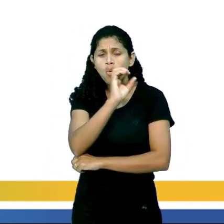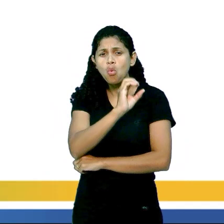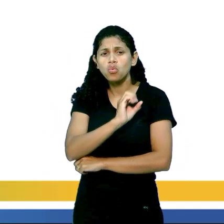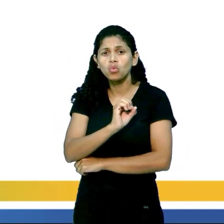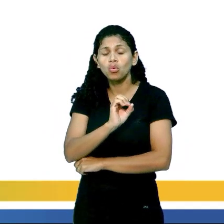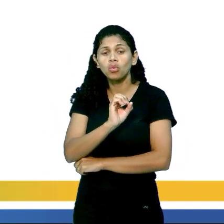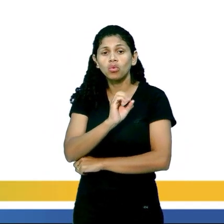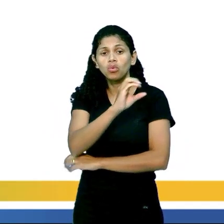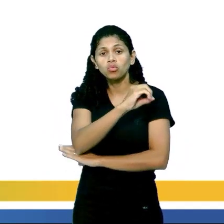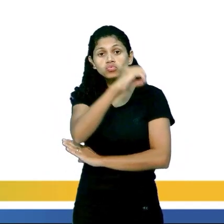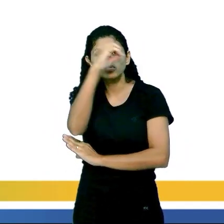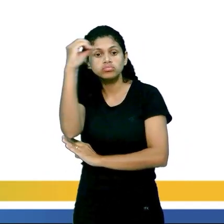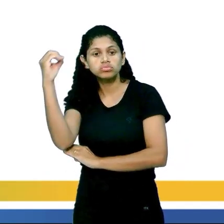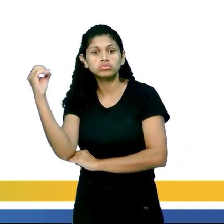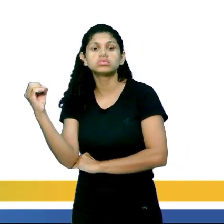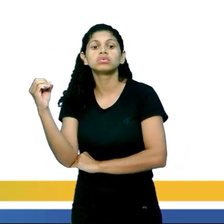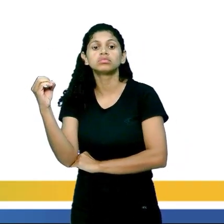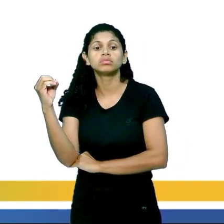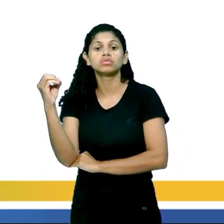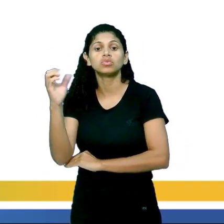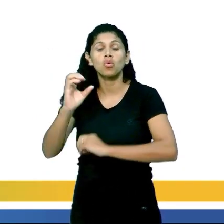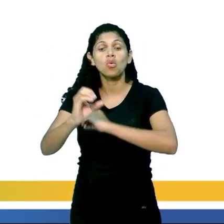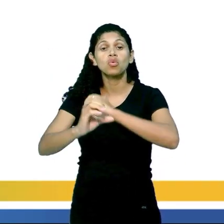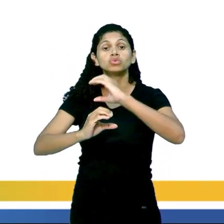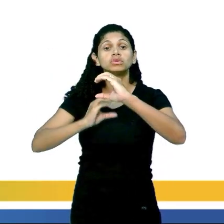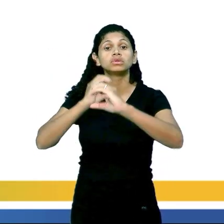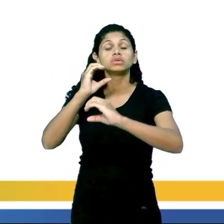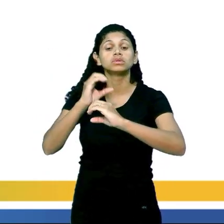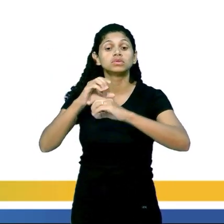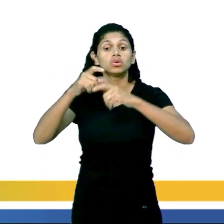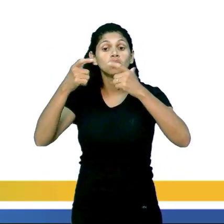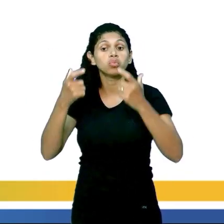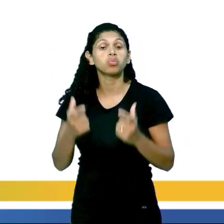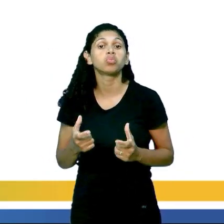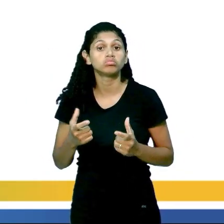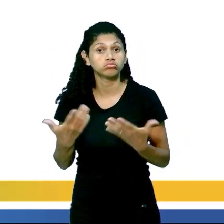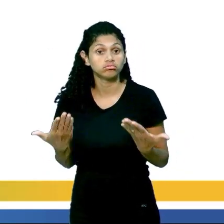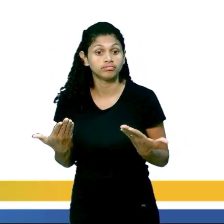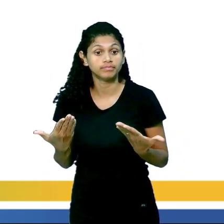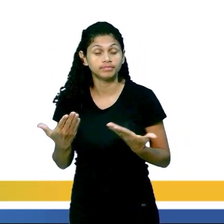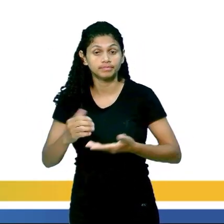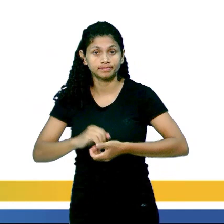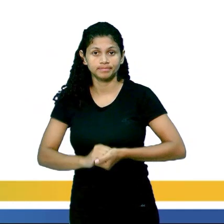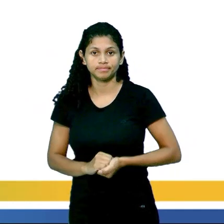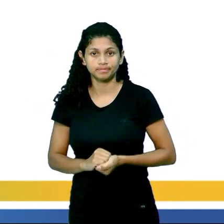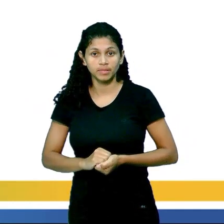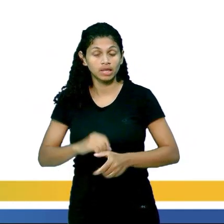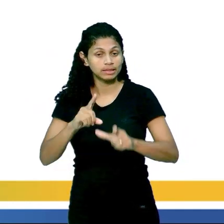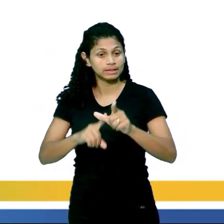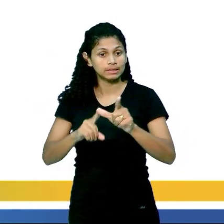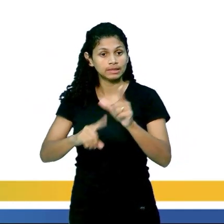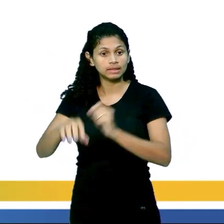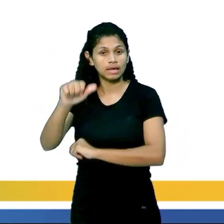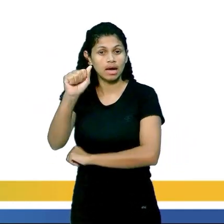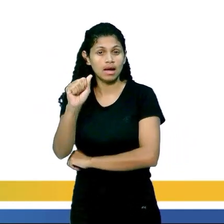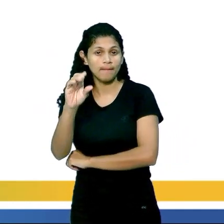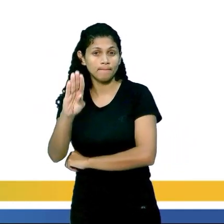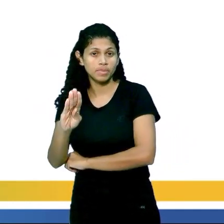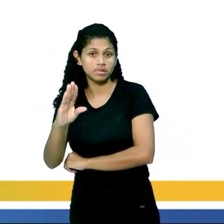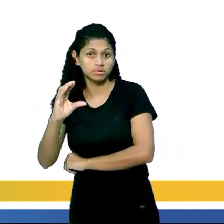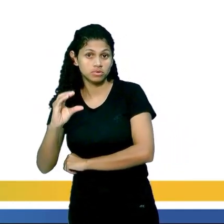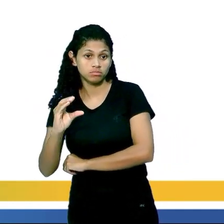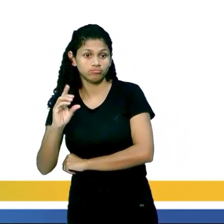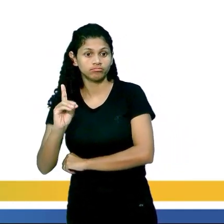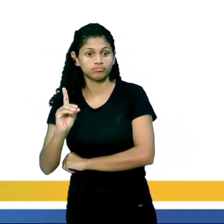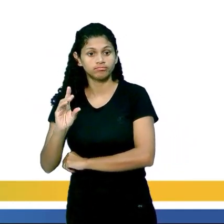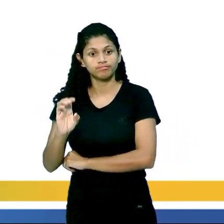temos A, 32, B, 34, C, 33, D, 35 e letra E,